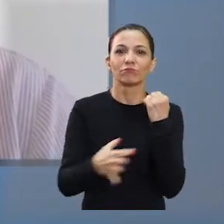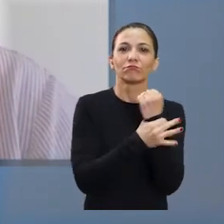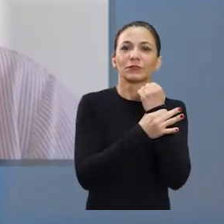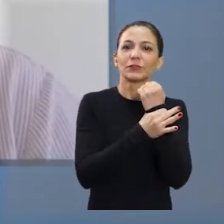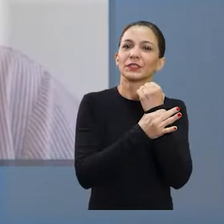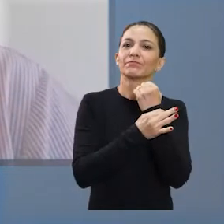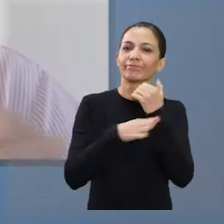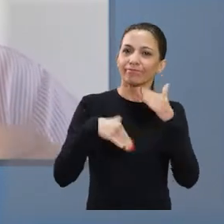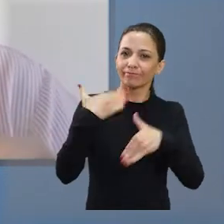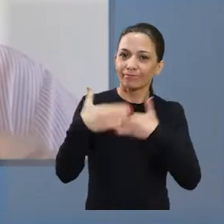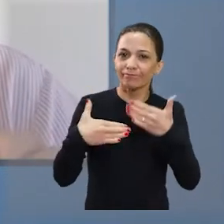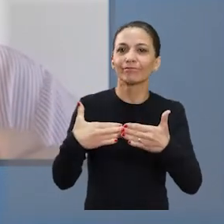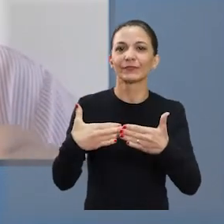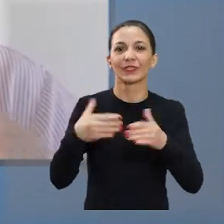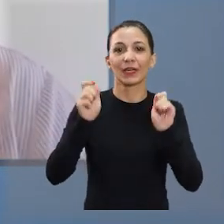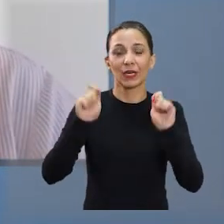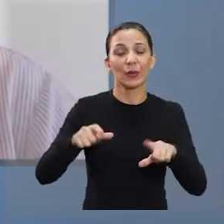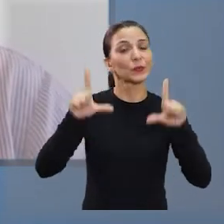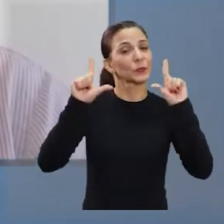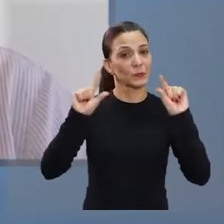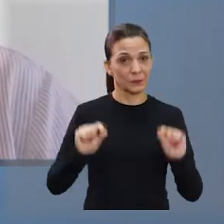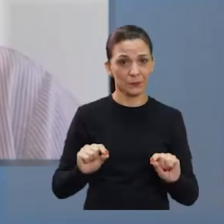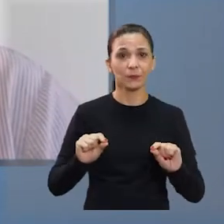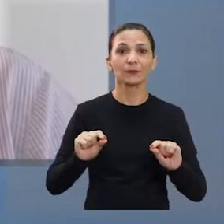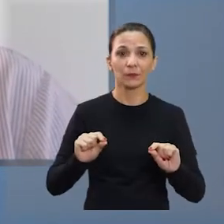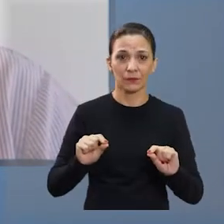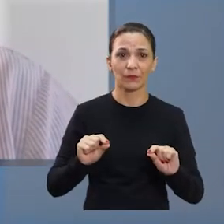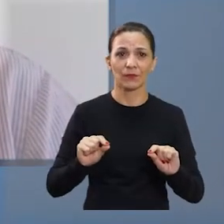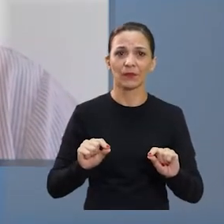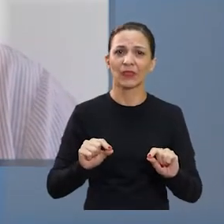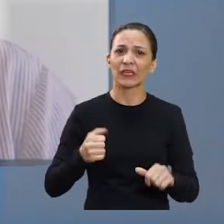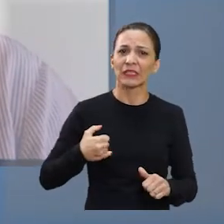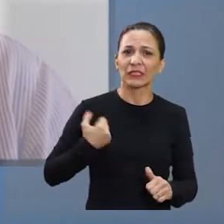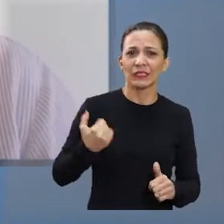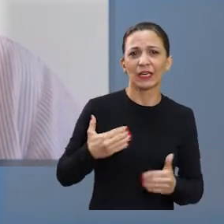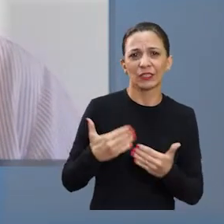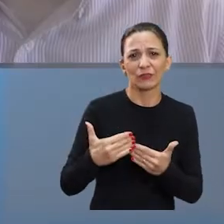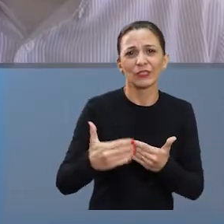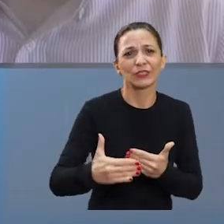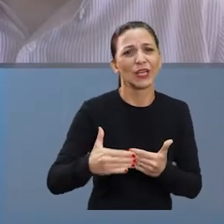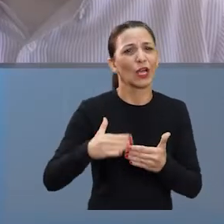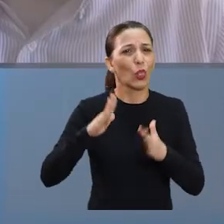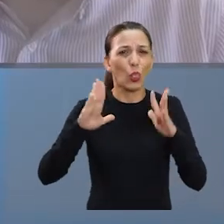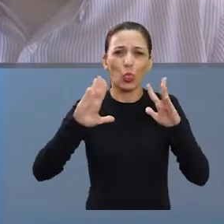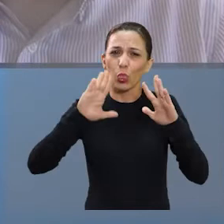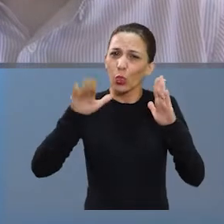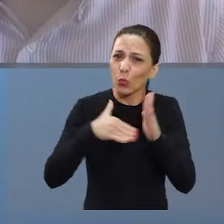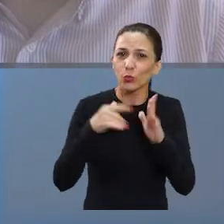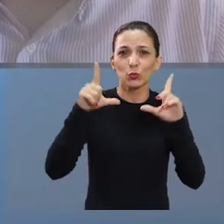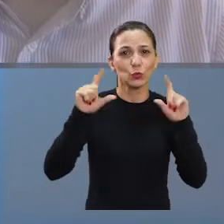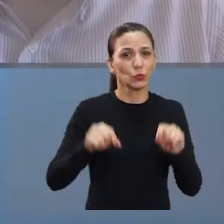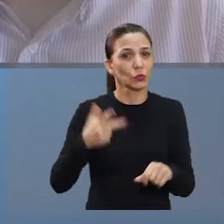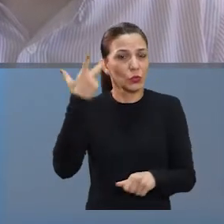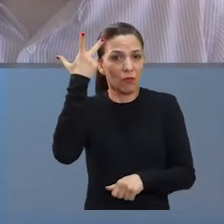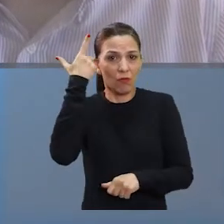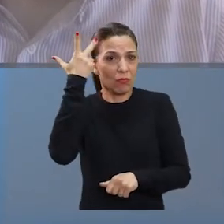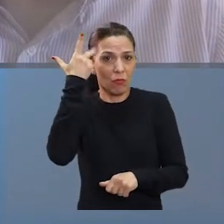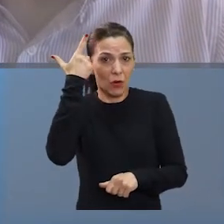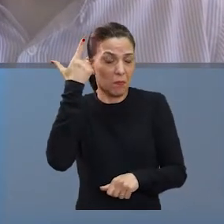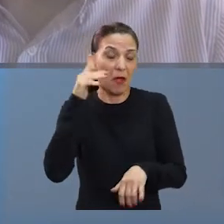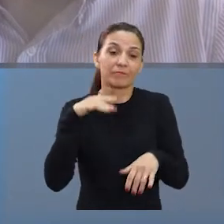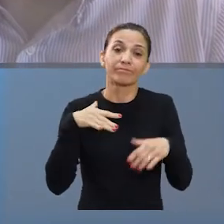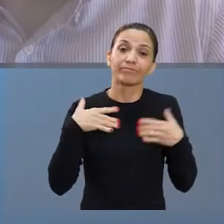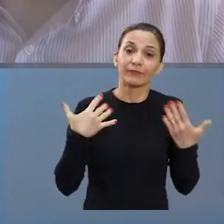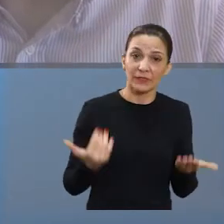gerar anticorpos a partir de uma vacina reduz com a idade. Como tudo reduz com a idade. Isso é fisiológico, isso é